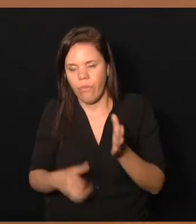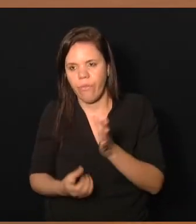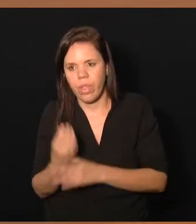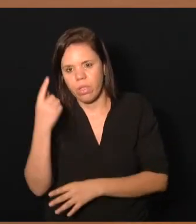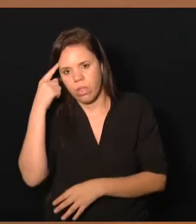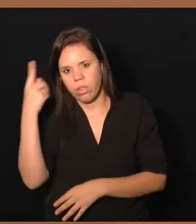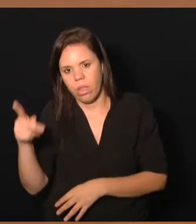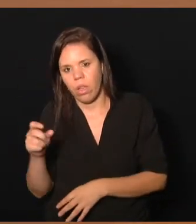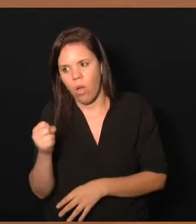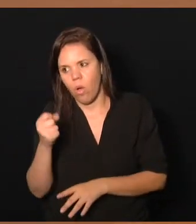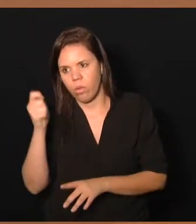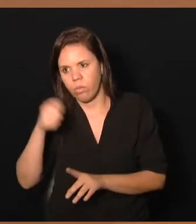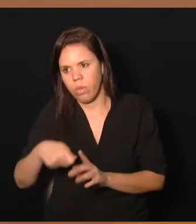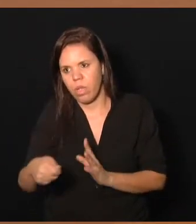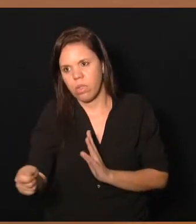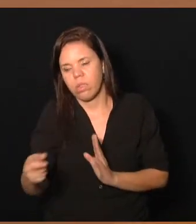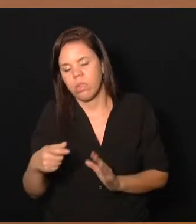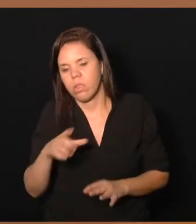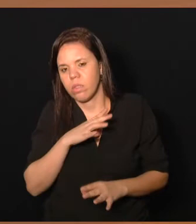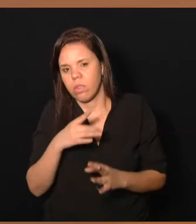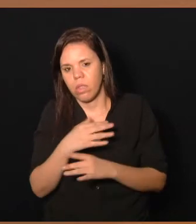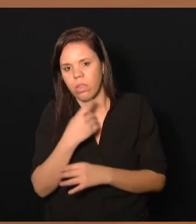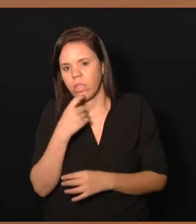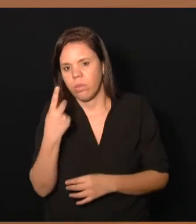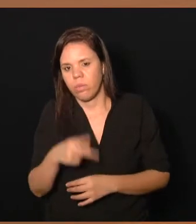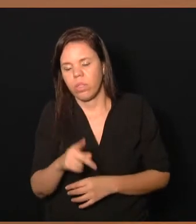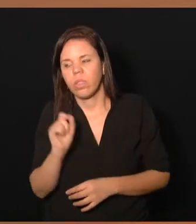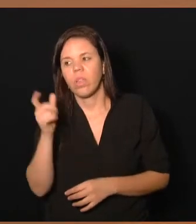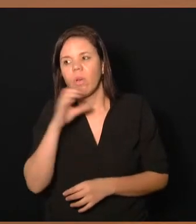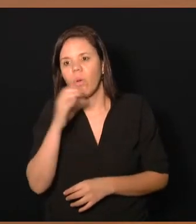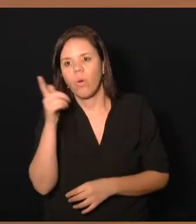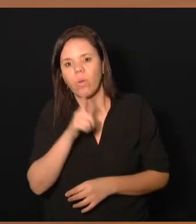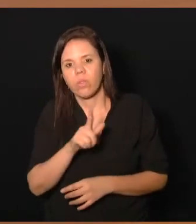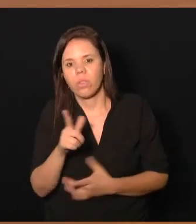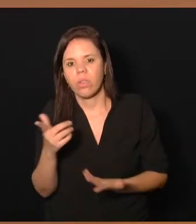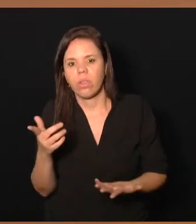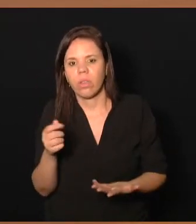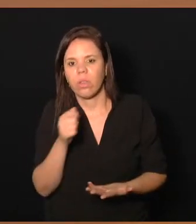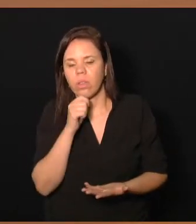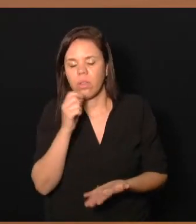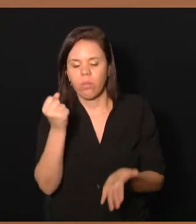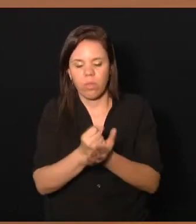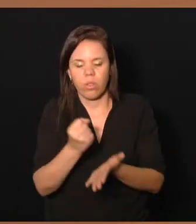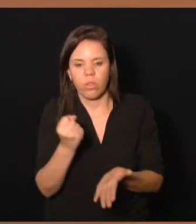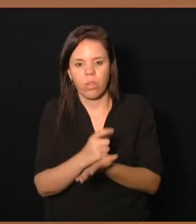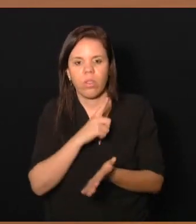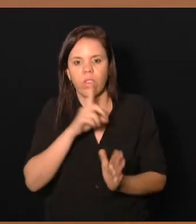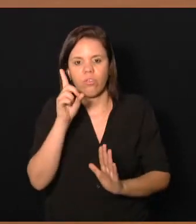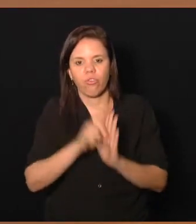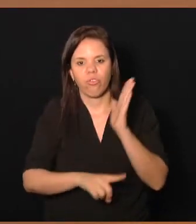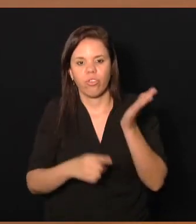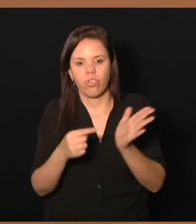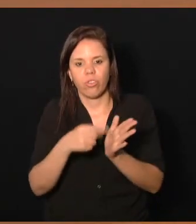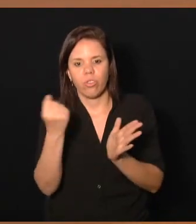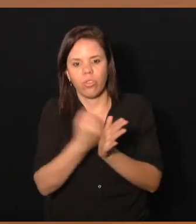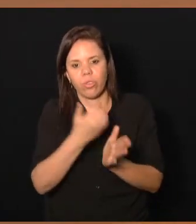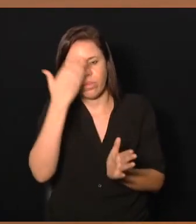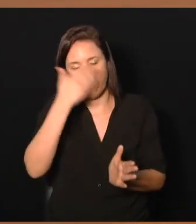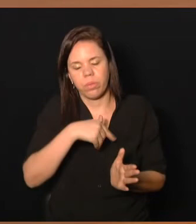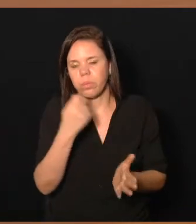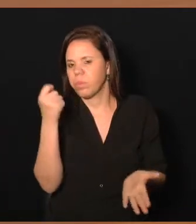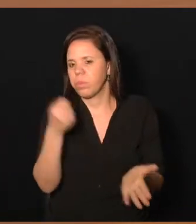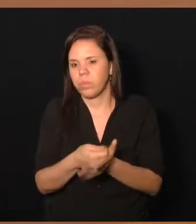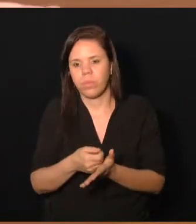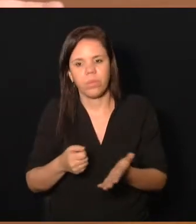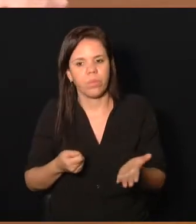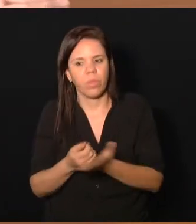valeu por 8 meses na cidade de Campinas, e quem correu conseguiu. E quem protocolou tem o direito de protocolo. Não precisa pagar as